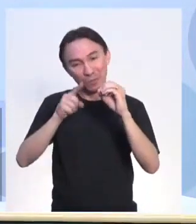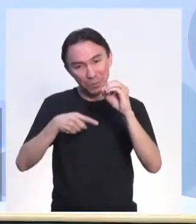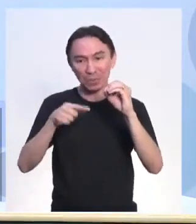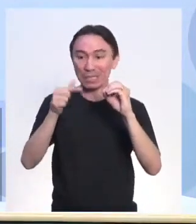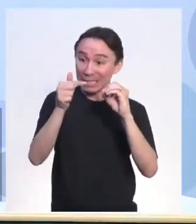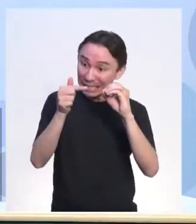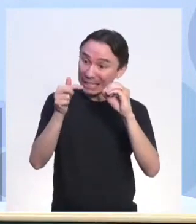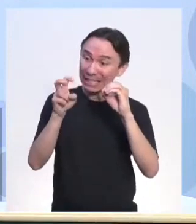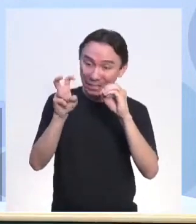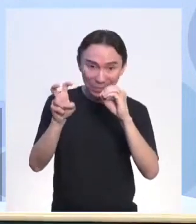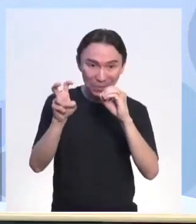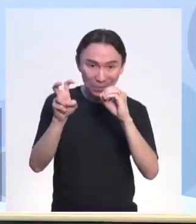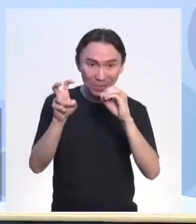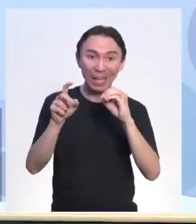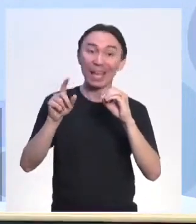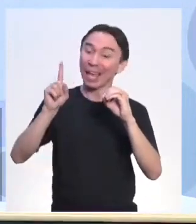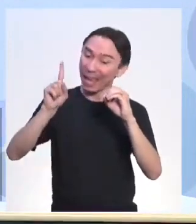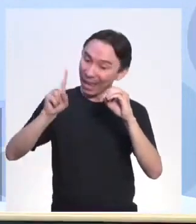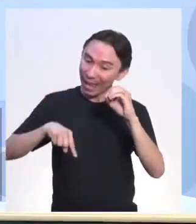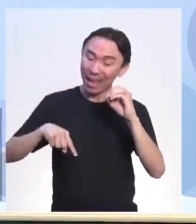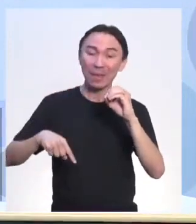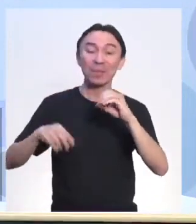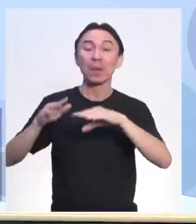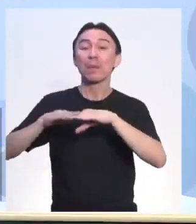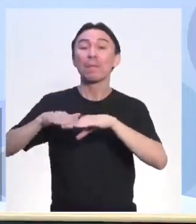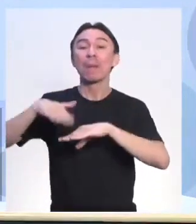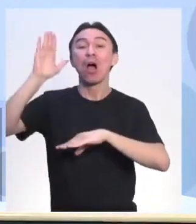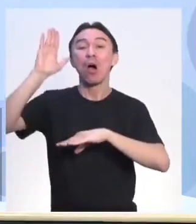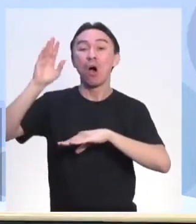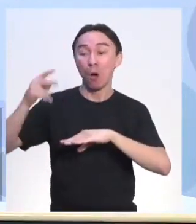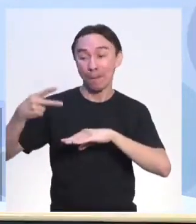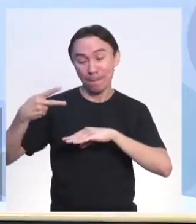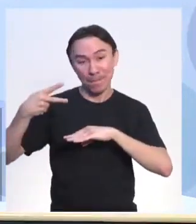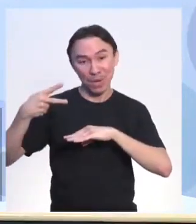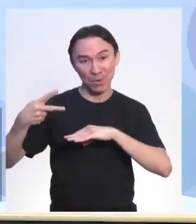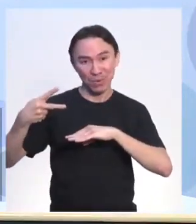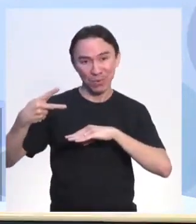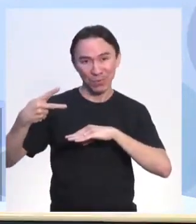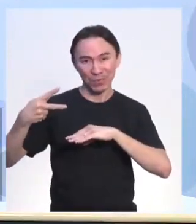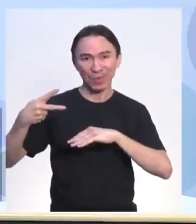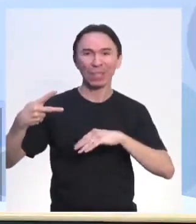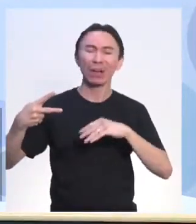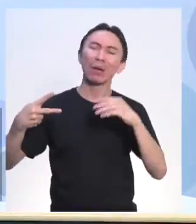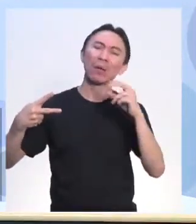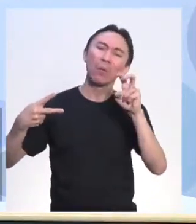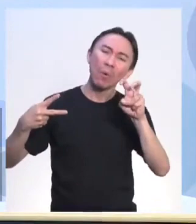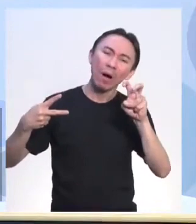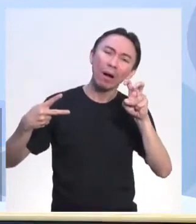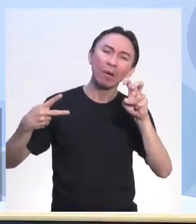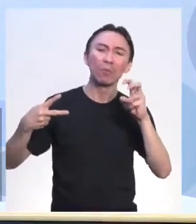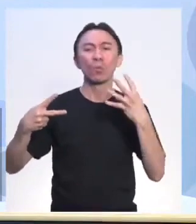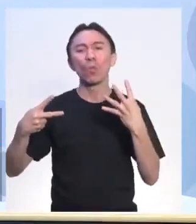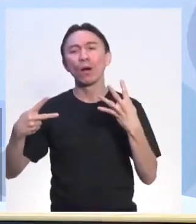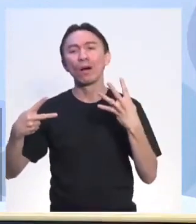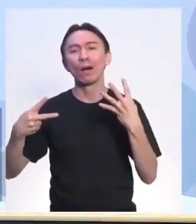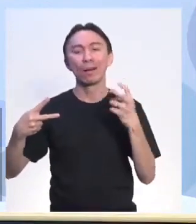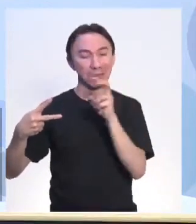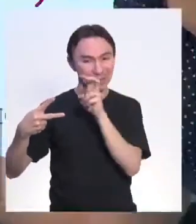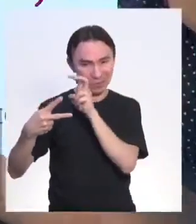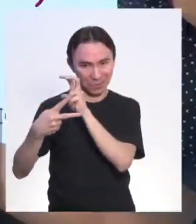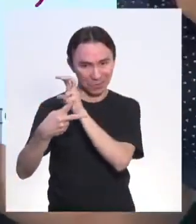0,75 é maior. Quem agora é maior? O 4 ou o 5? O 5.